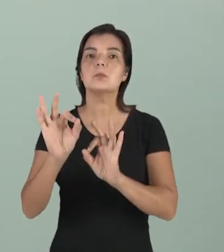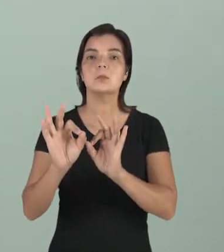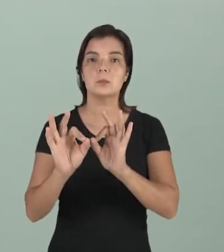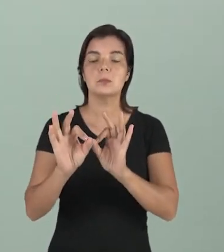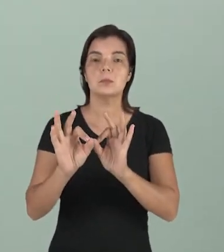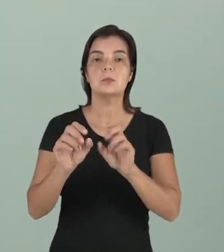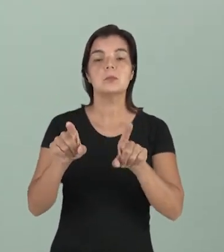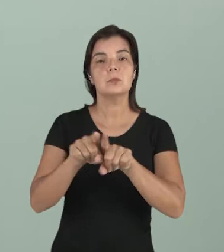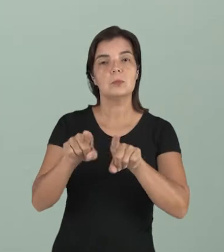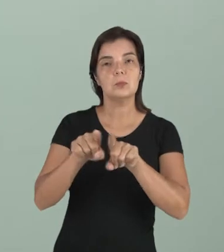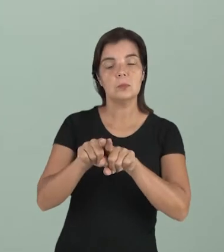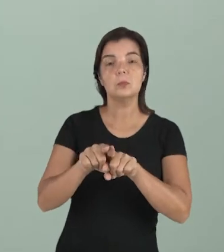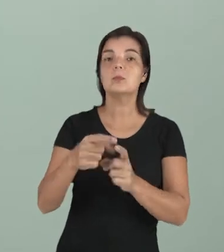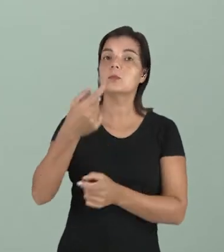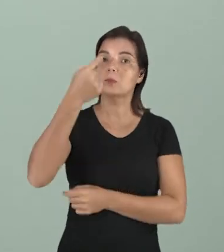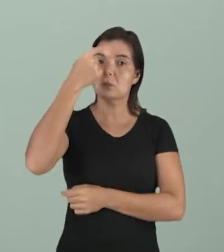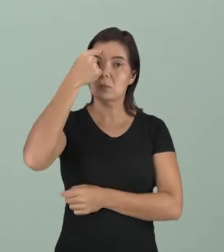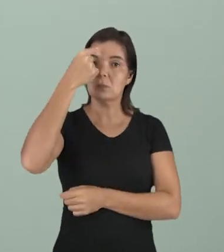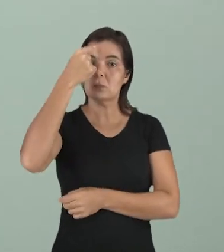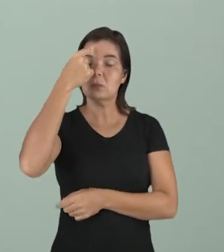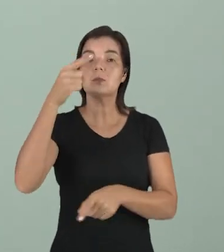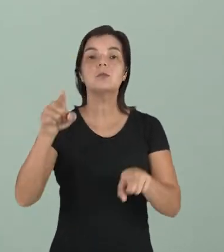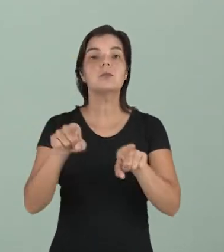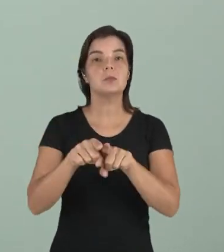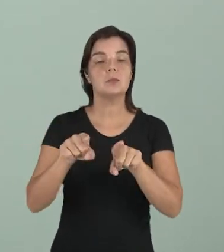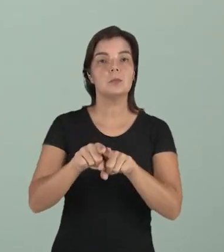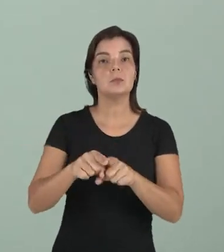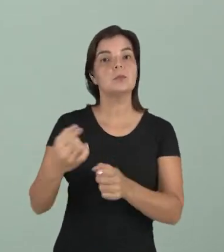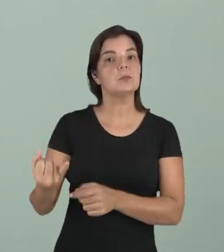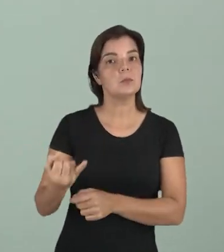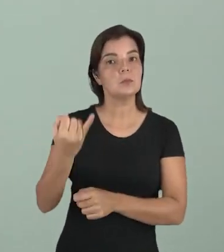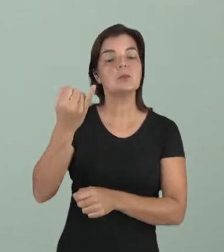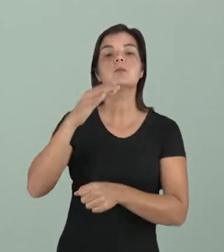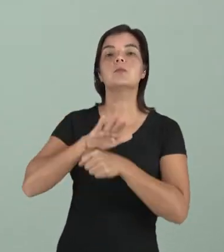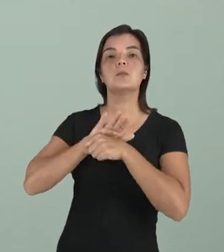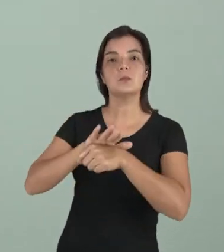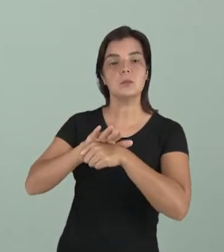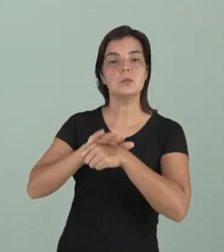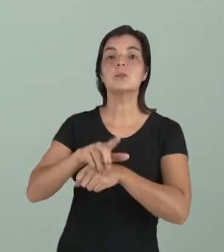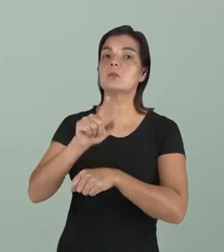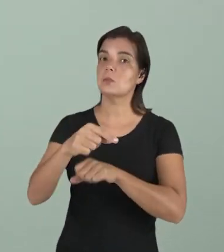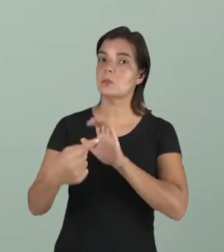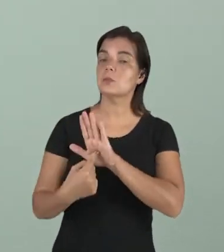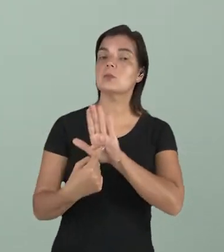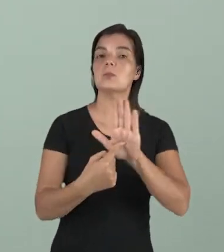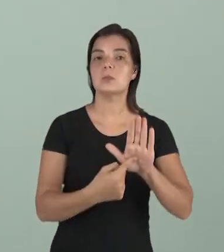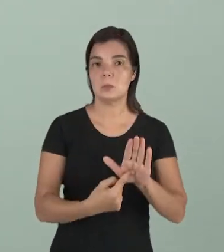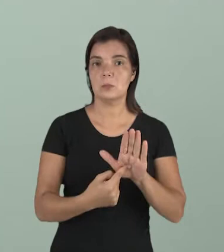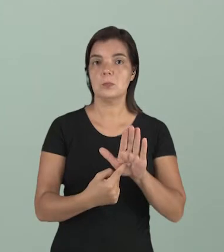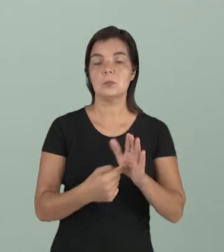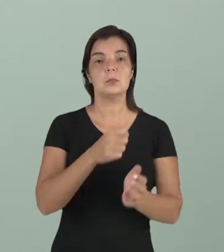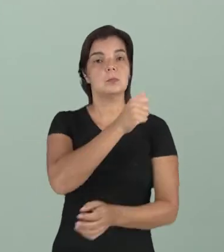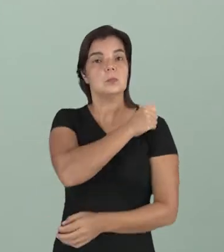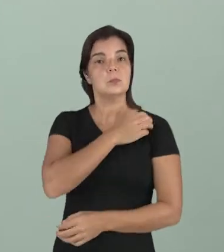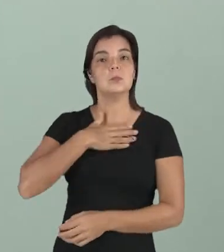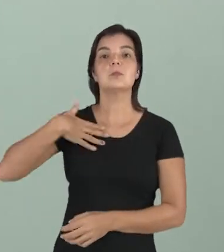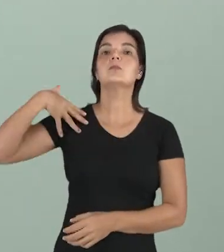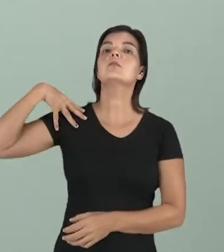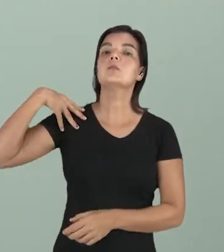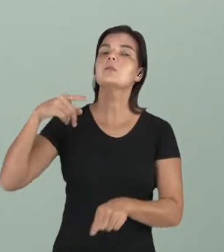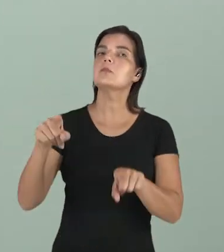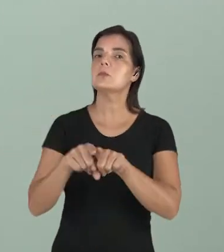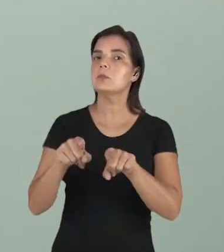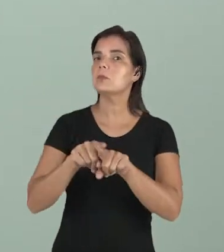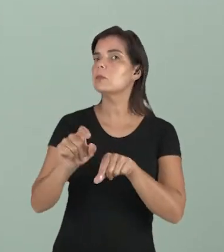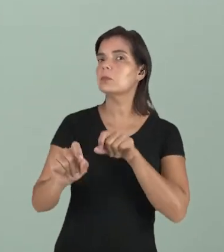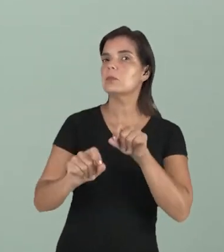maneira metódica, racional. Uma das grandes contribuições, que é bem representativo de Aristóteles, ele